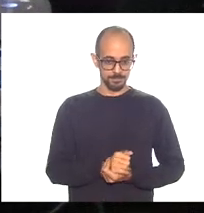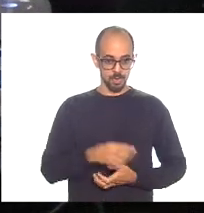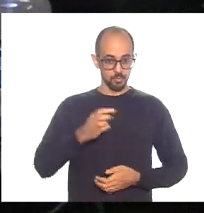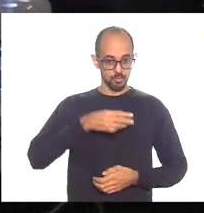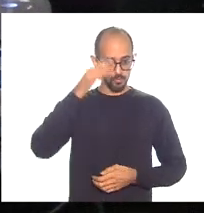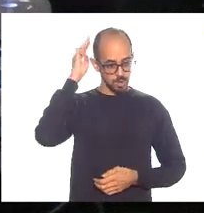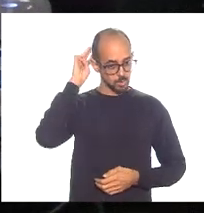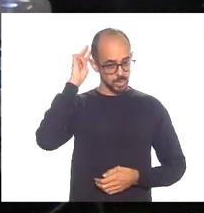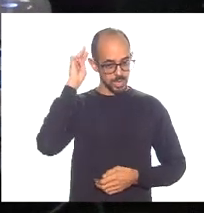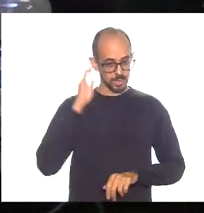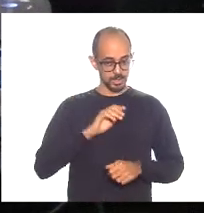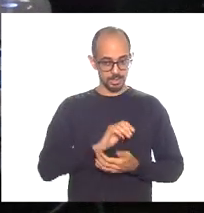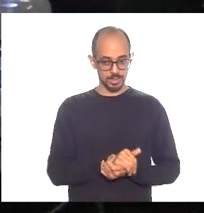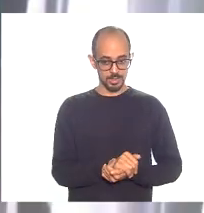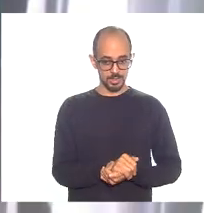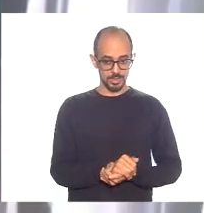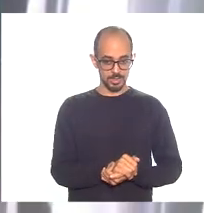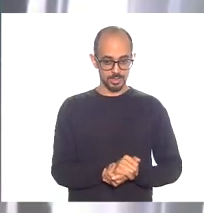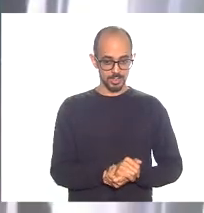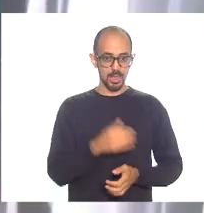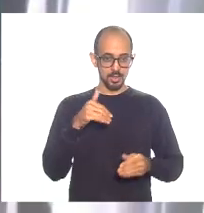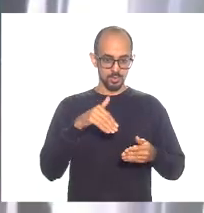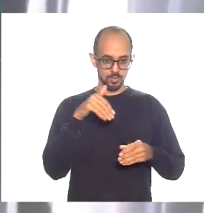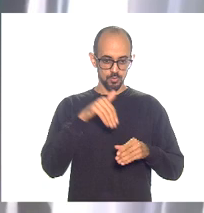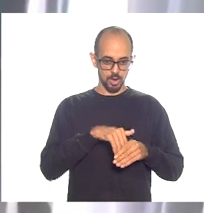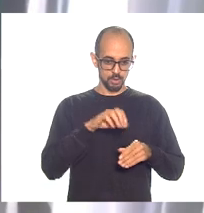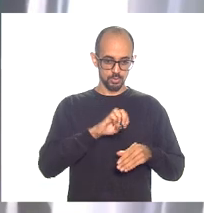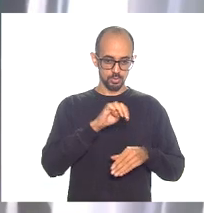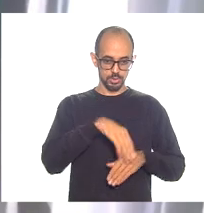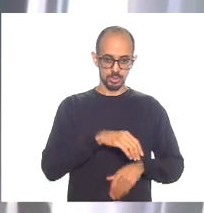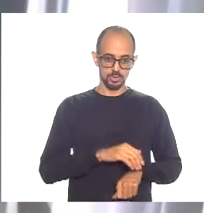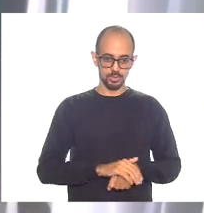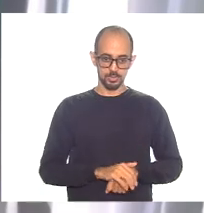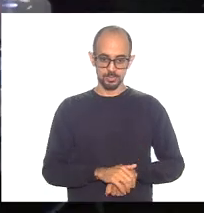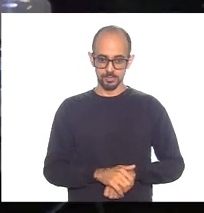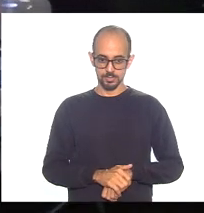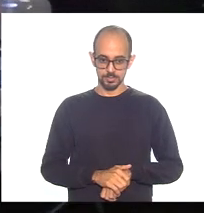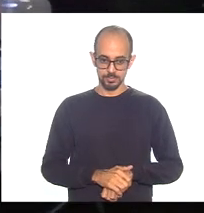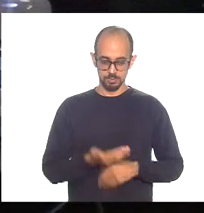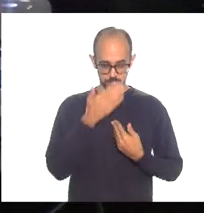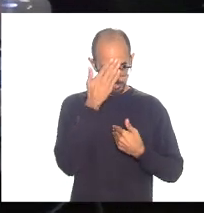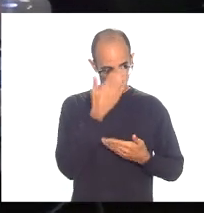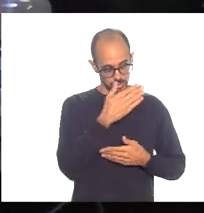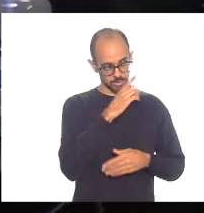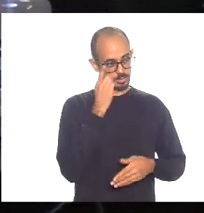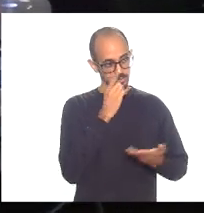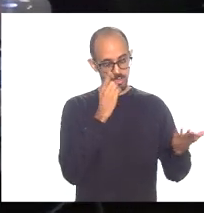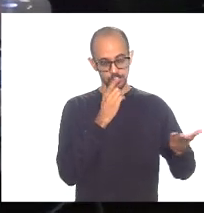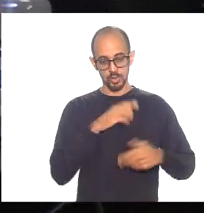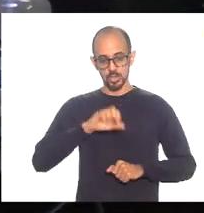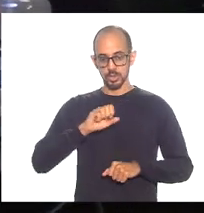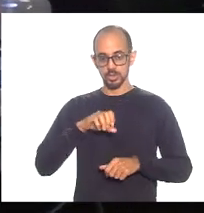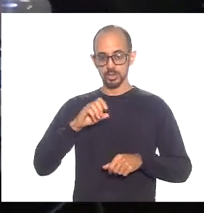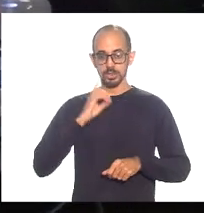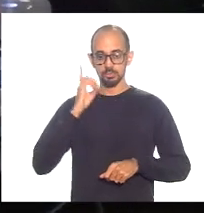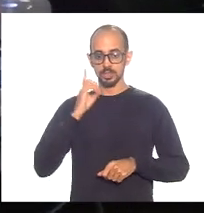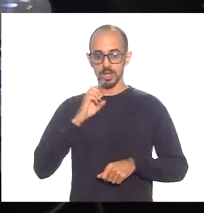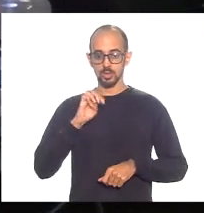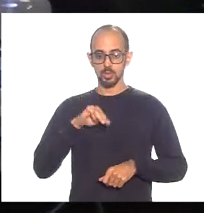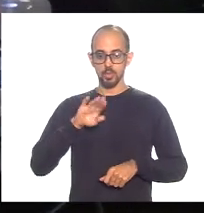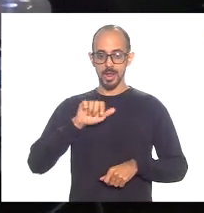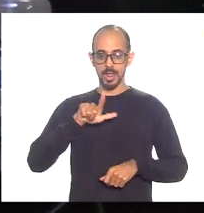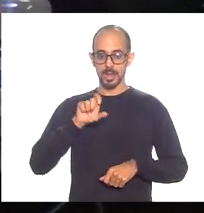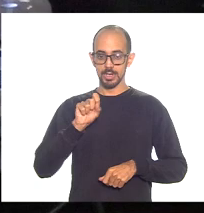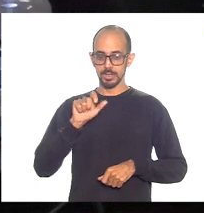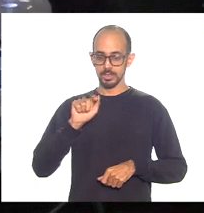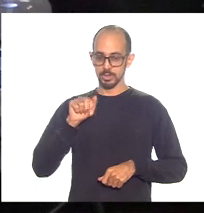Deputado Valdec. Eu voto favoravelmente, sou favorável. Obrigado, deputado Wellington José. Deputado